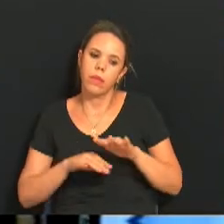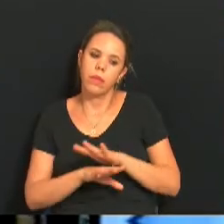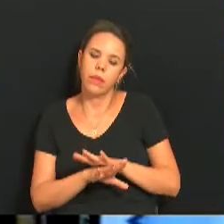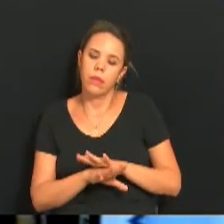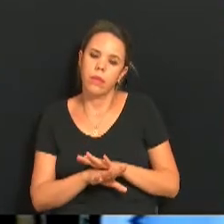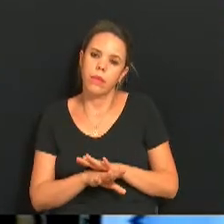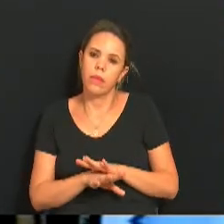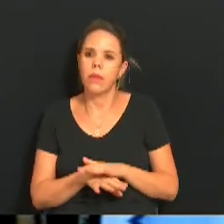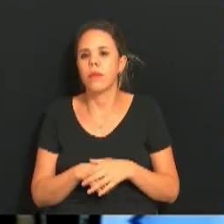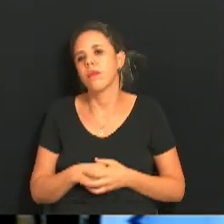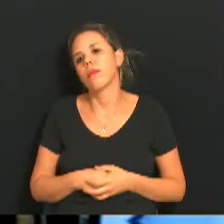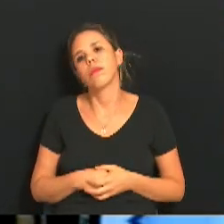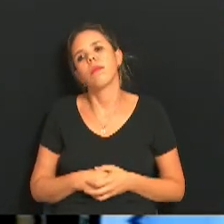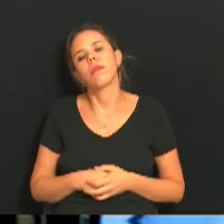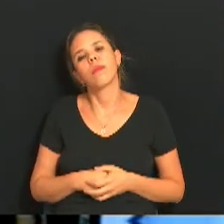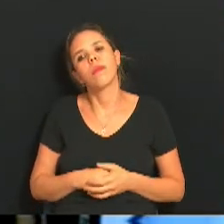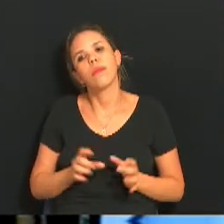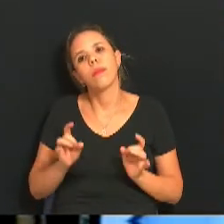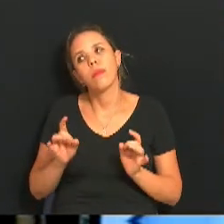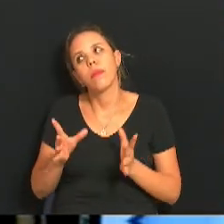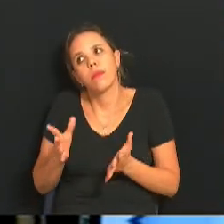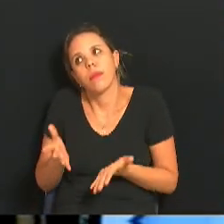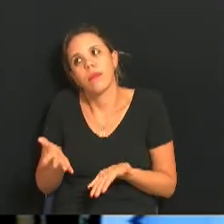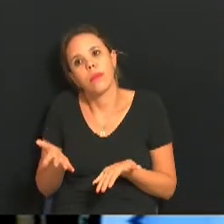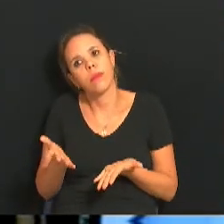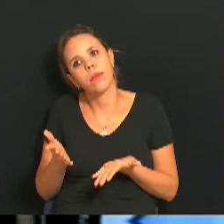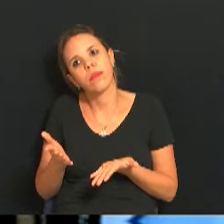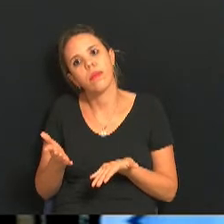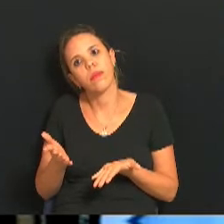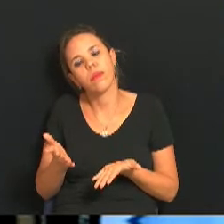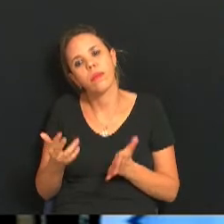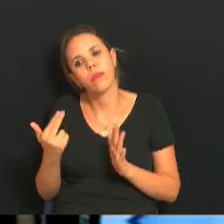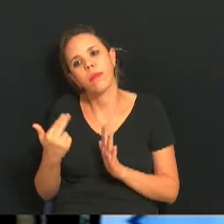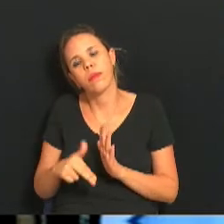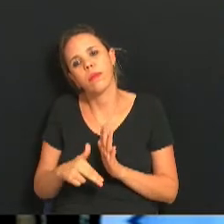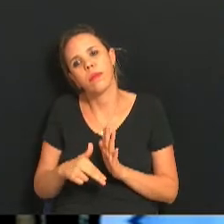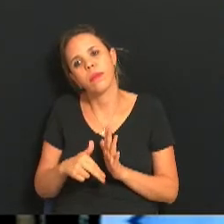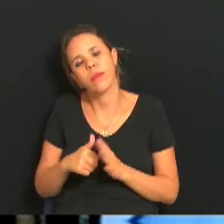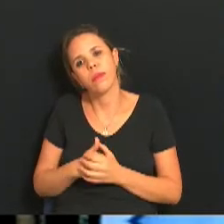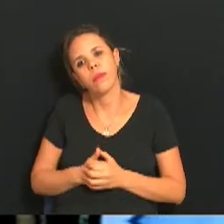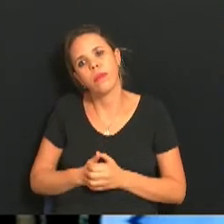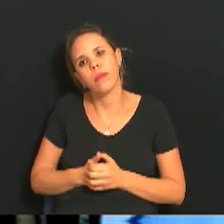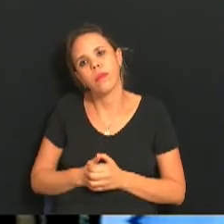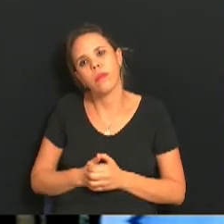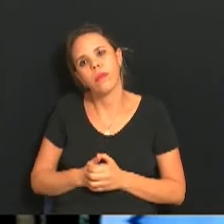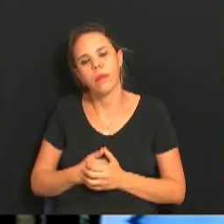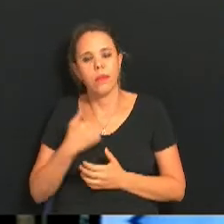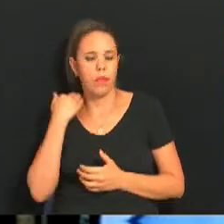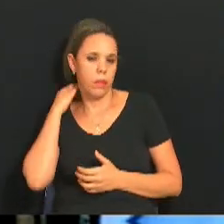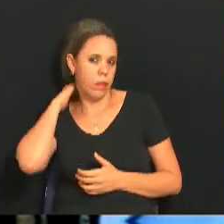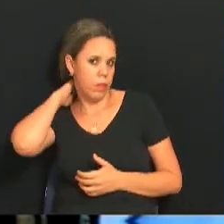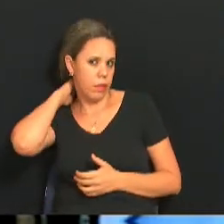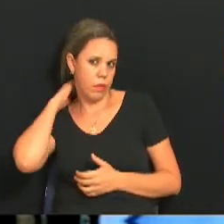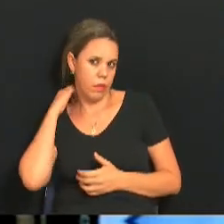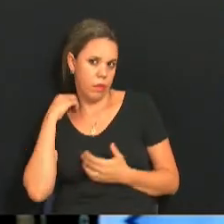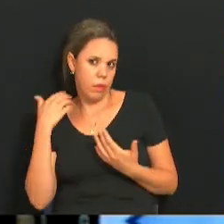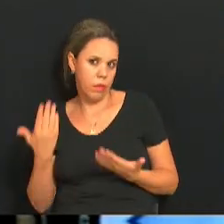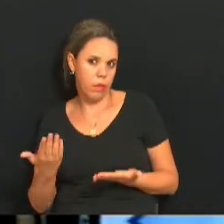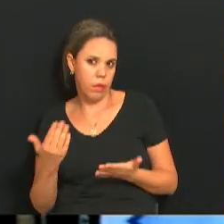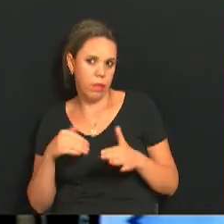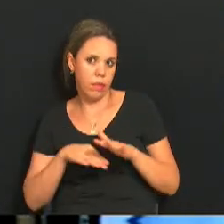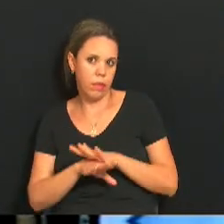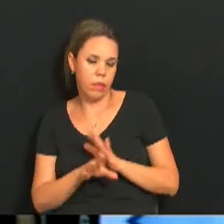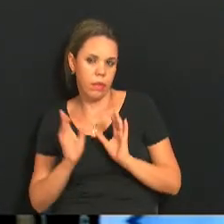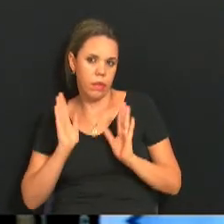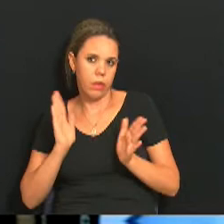de exportação e importação sejam é denominados nas com seus respectivos nomes ou seja armazém de